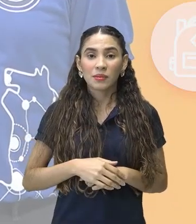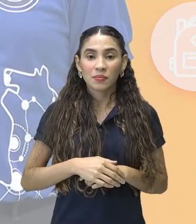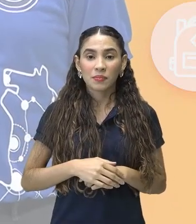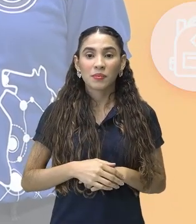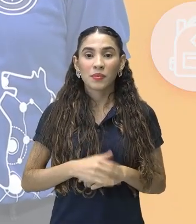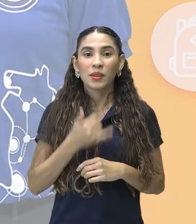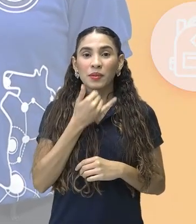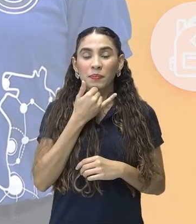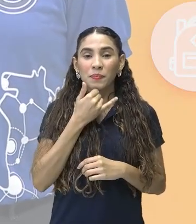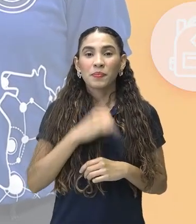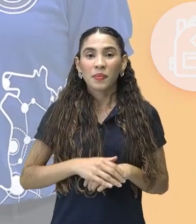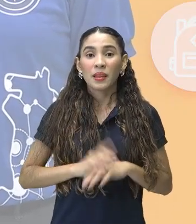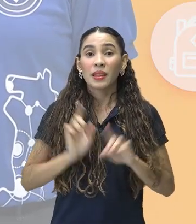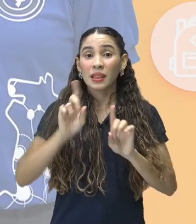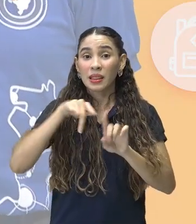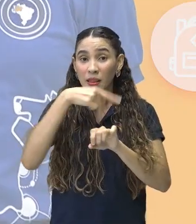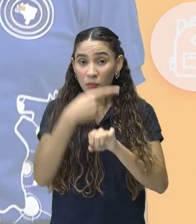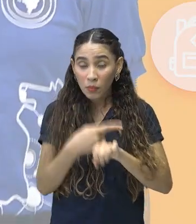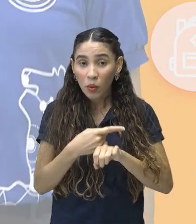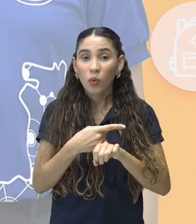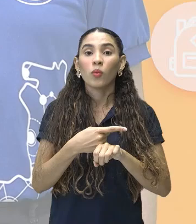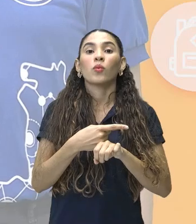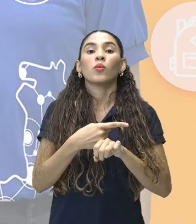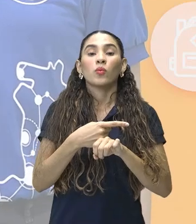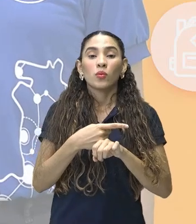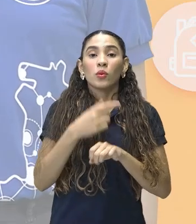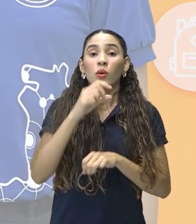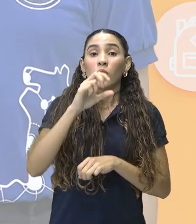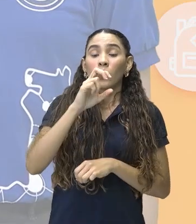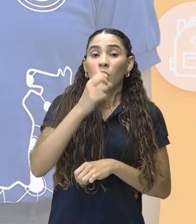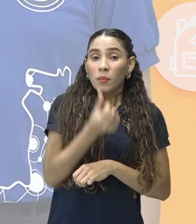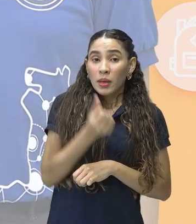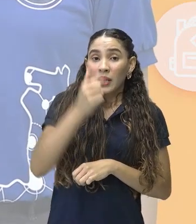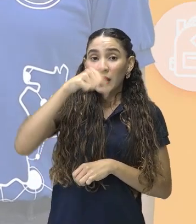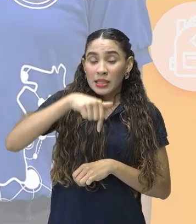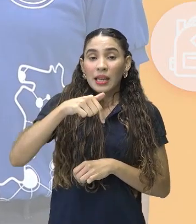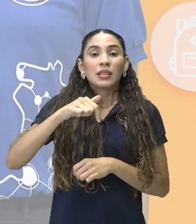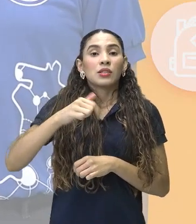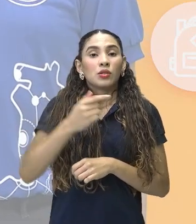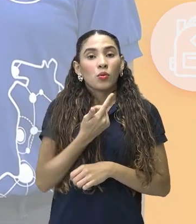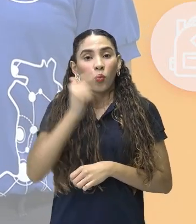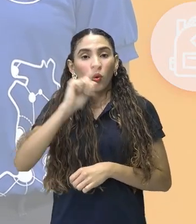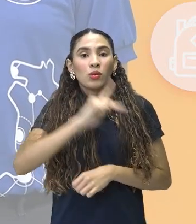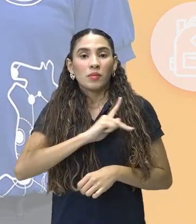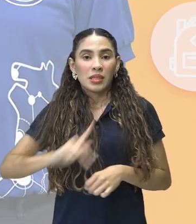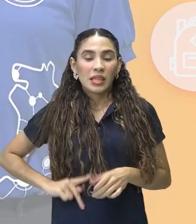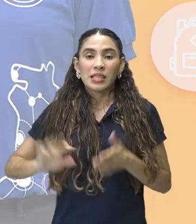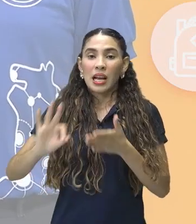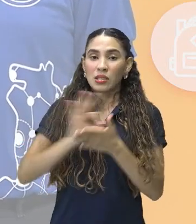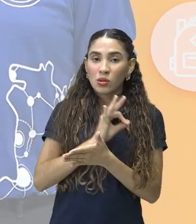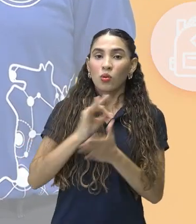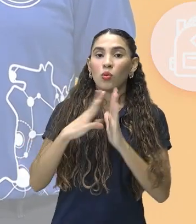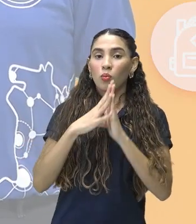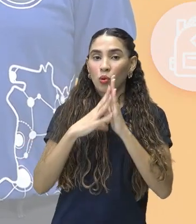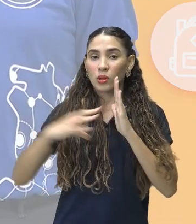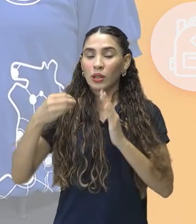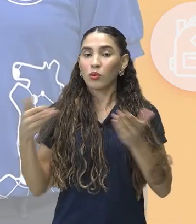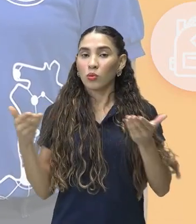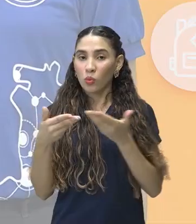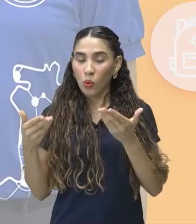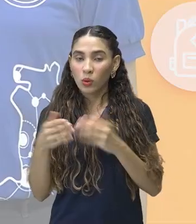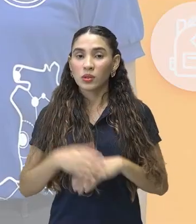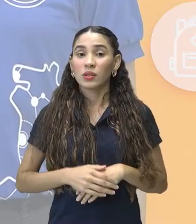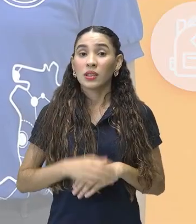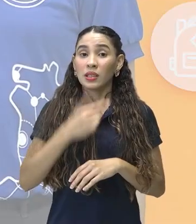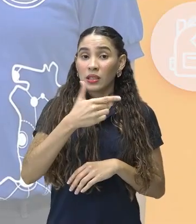de novo me enganando, e depois em 67, Castelo Branco assinou o modelo atual que nós conhecemos hoje,